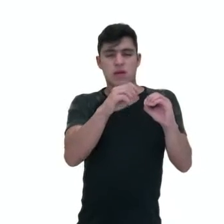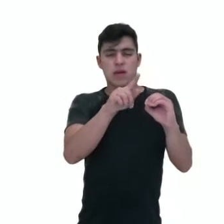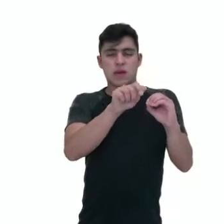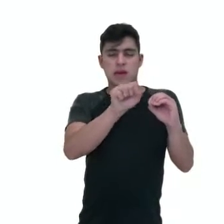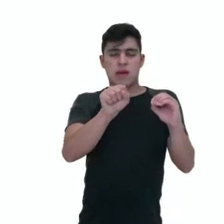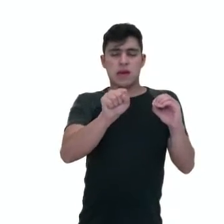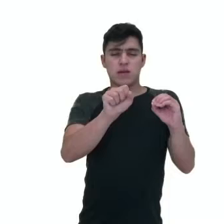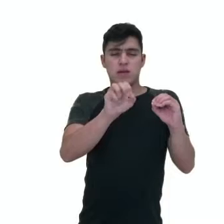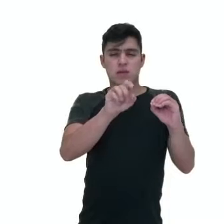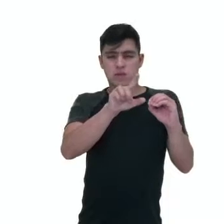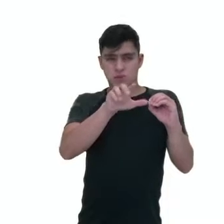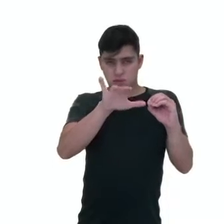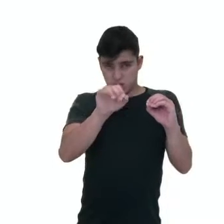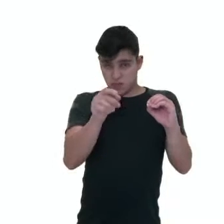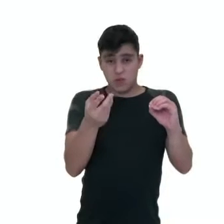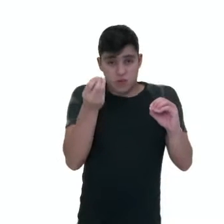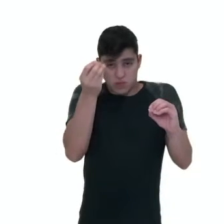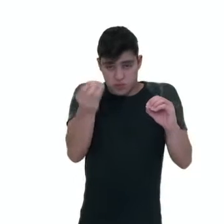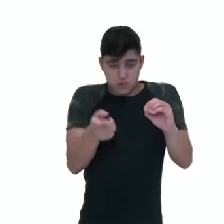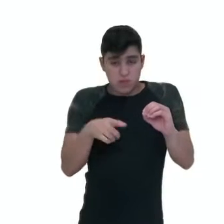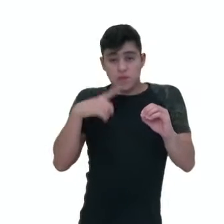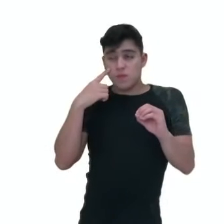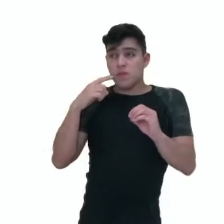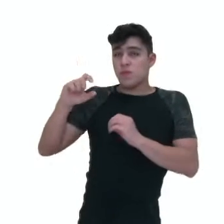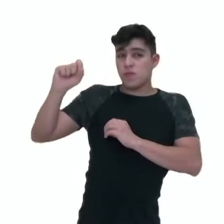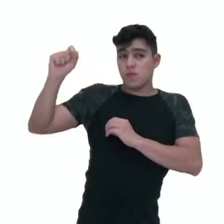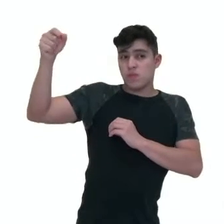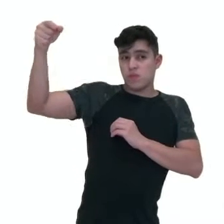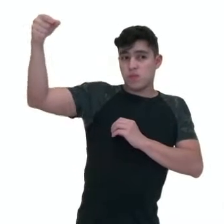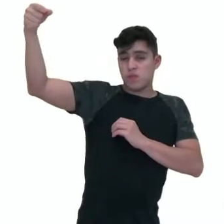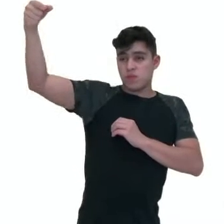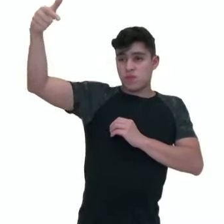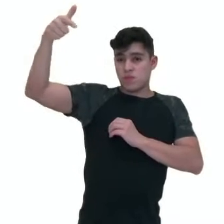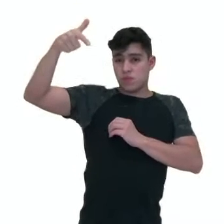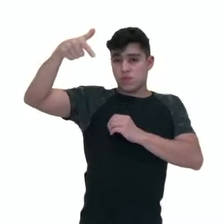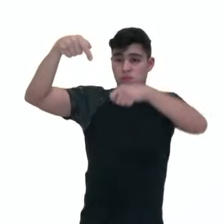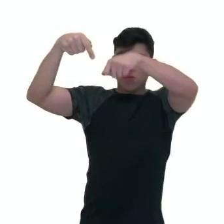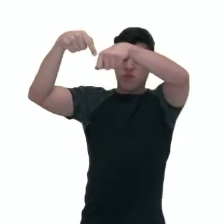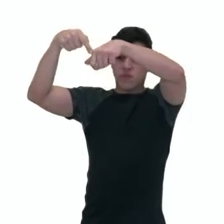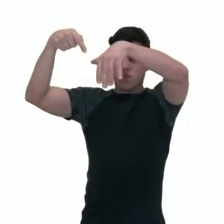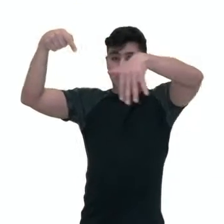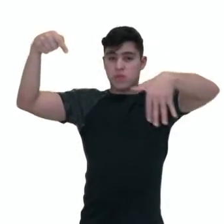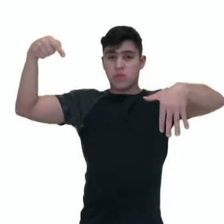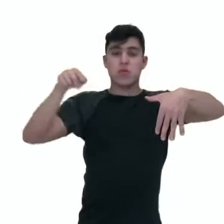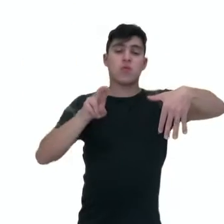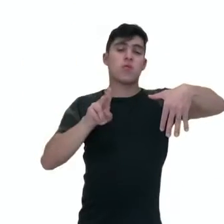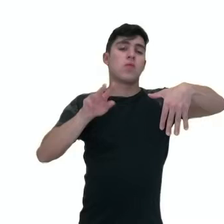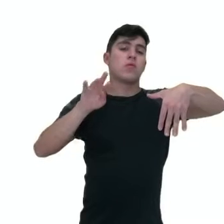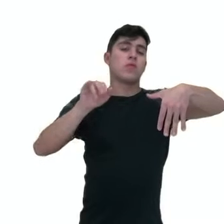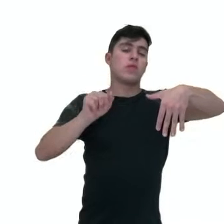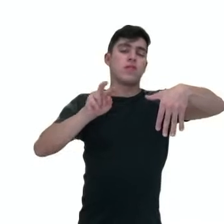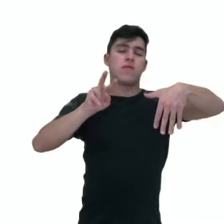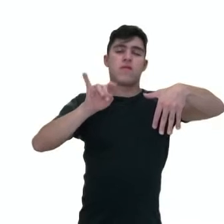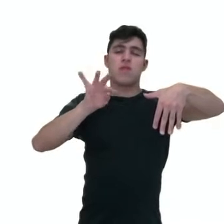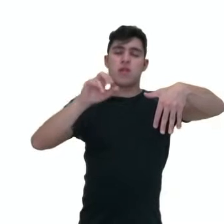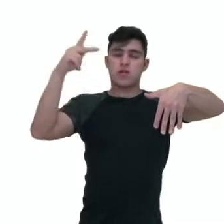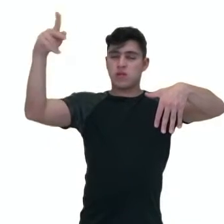a radiação ultravioleta, olha aqui, os raios ultravioletas de origem